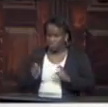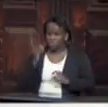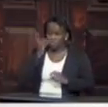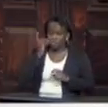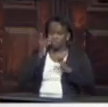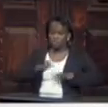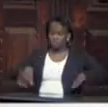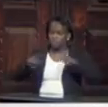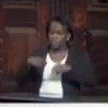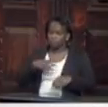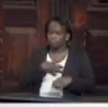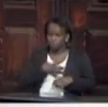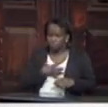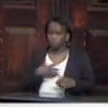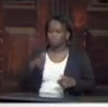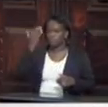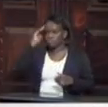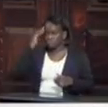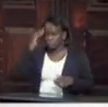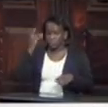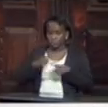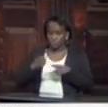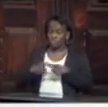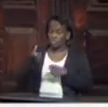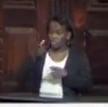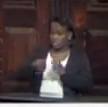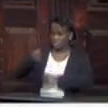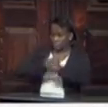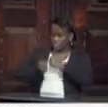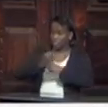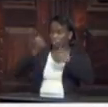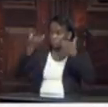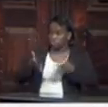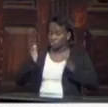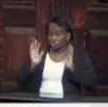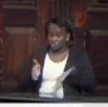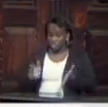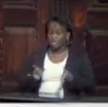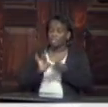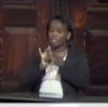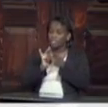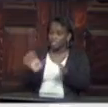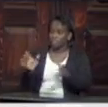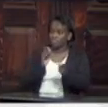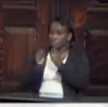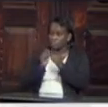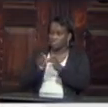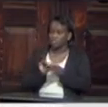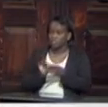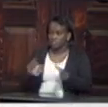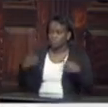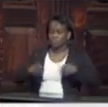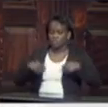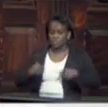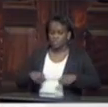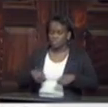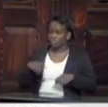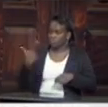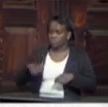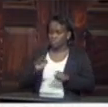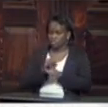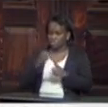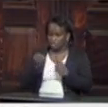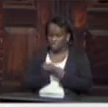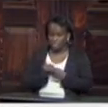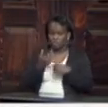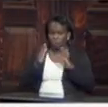deputados tenham essa sensibilidade, porque discutimos isso no ano passado, e liberdade de imprensa, ela não existe numa sociedade se